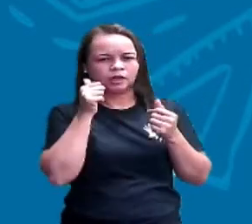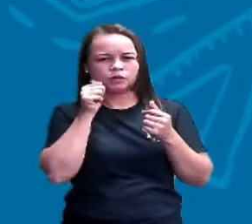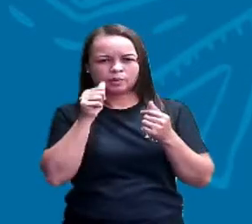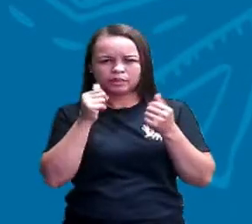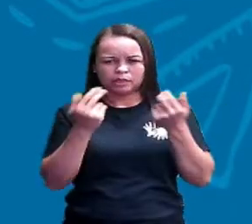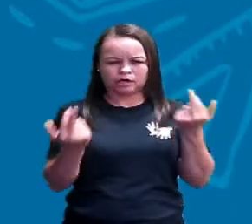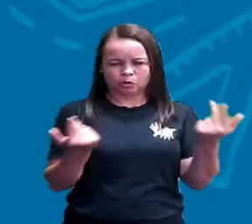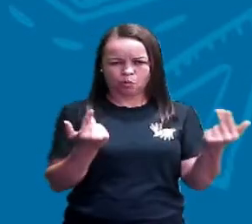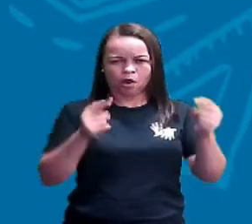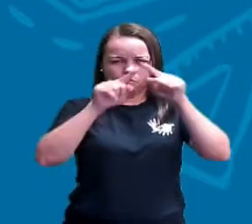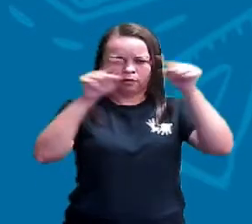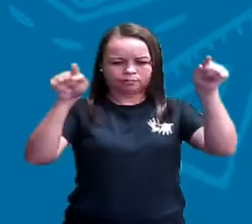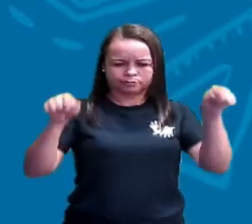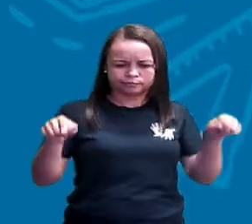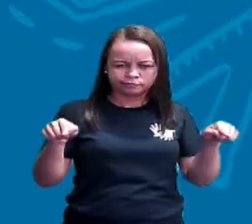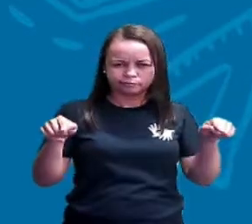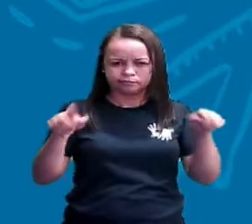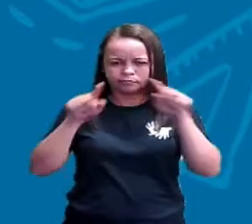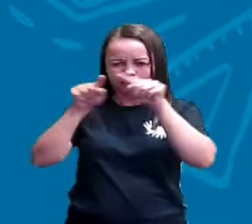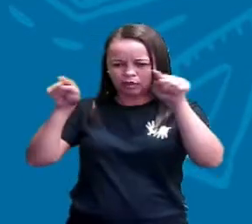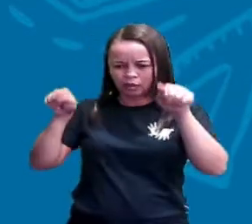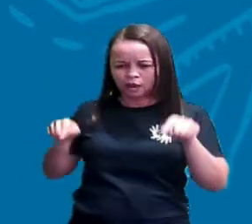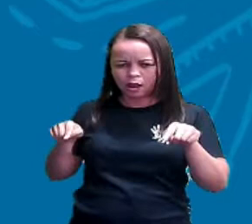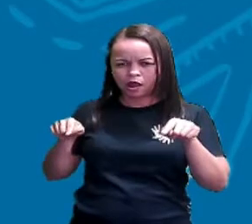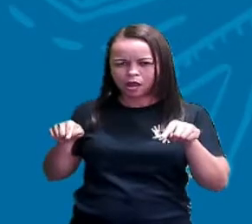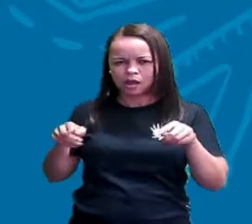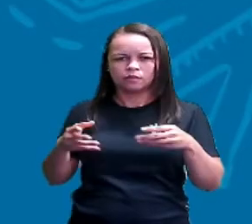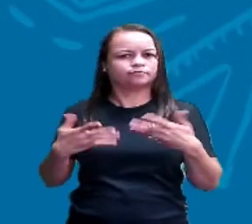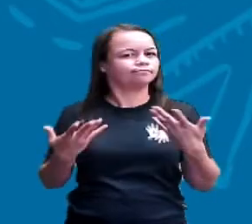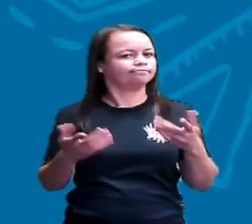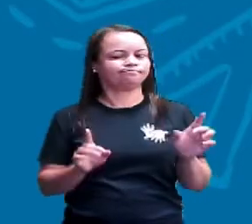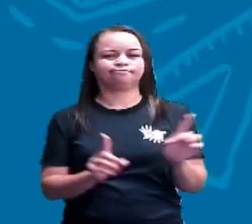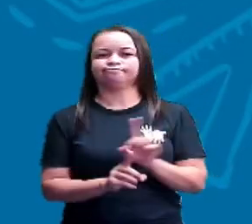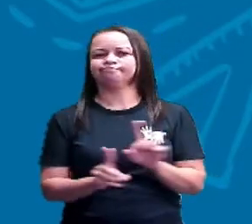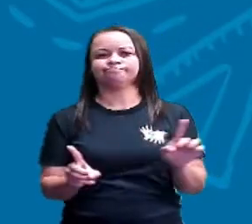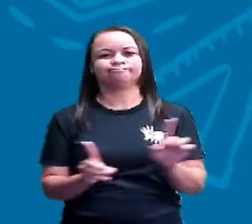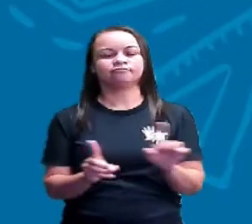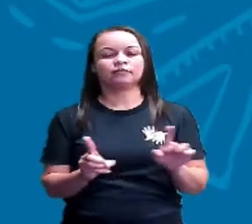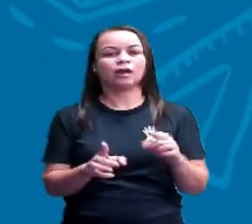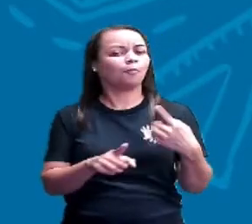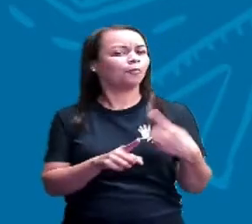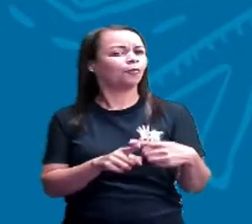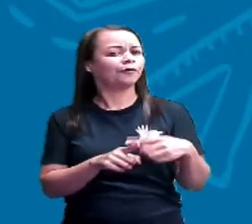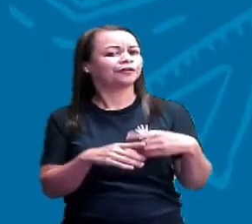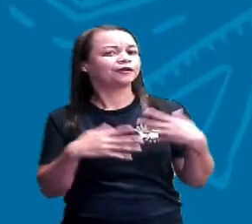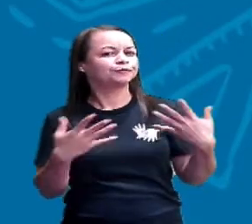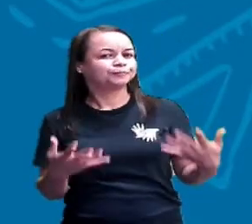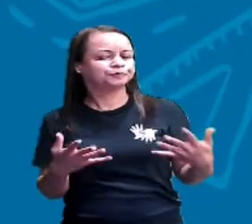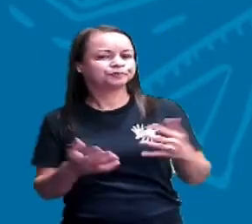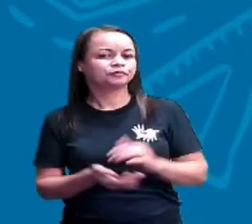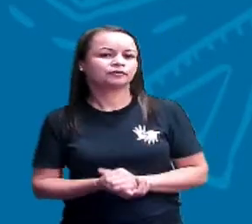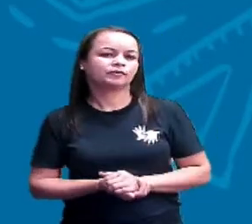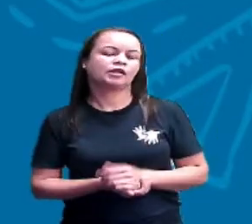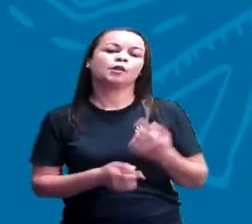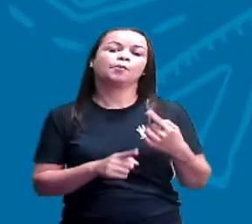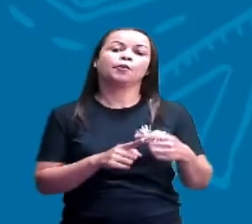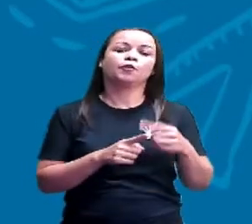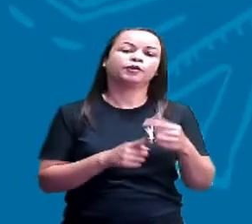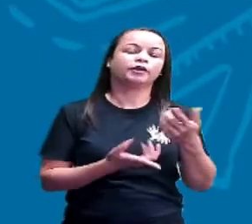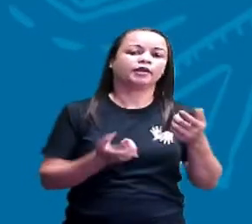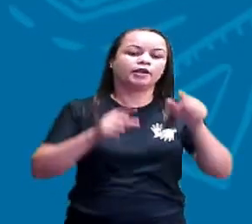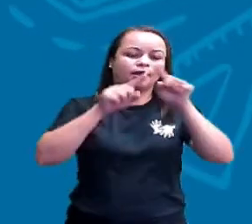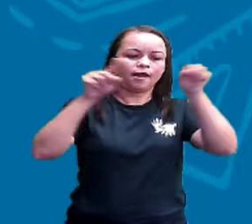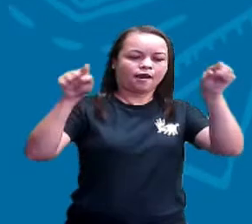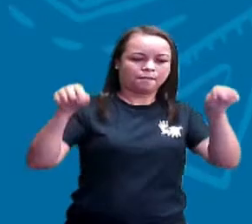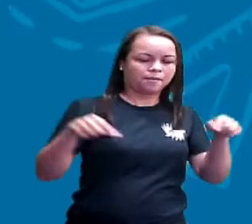larguras iguais? Não ficaram. E por que que não ficaram? Por que que a barra de João